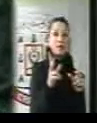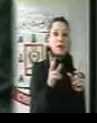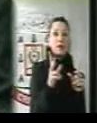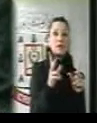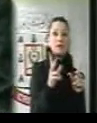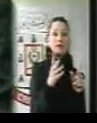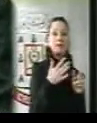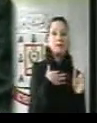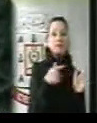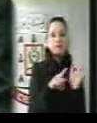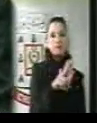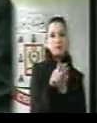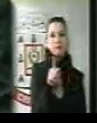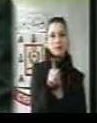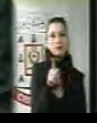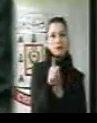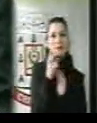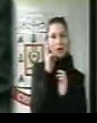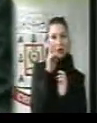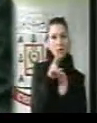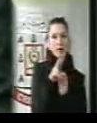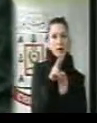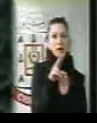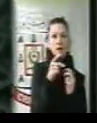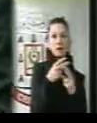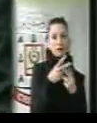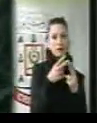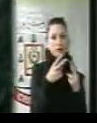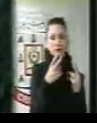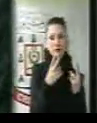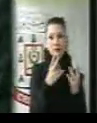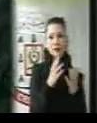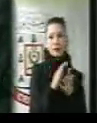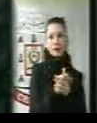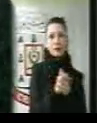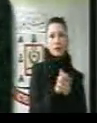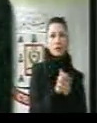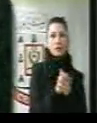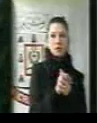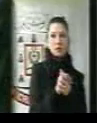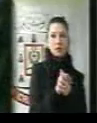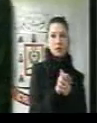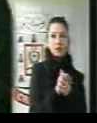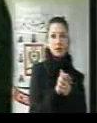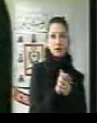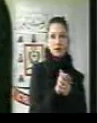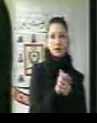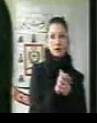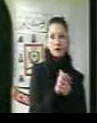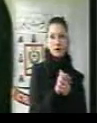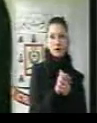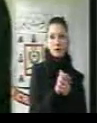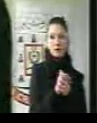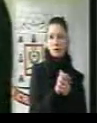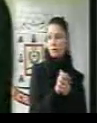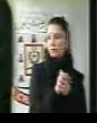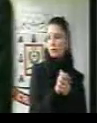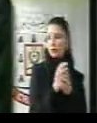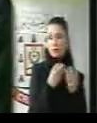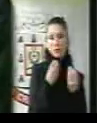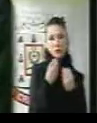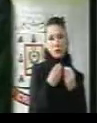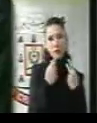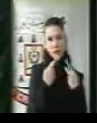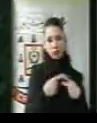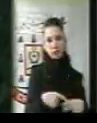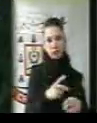interesse, visto que as outras coisas já foram contempladas, essa questão mais humana, mais humanitária, mais humanizada,